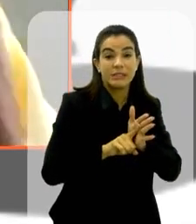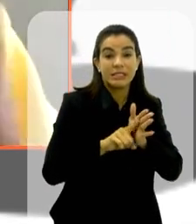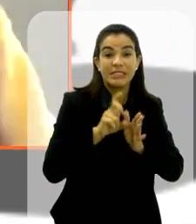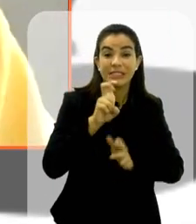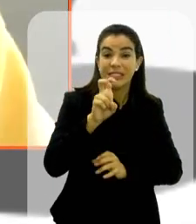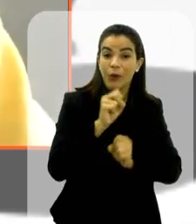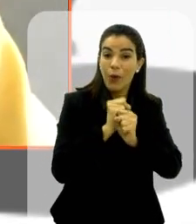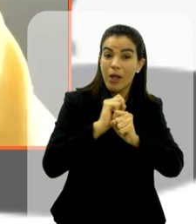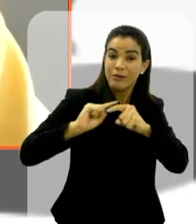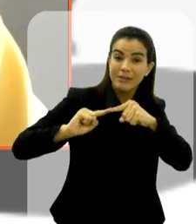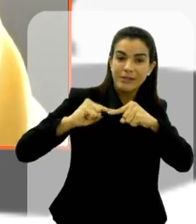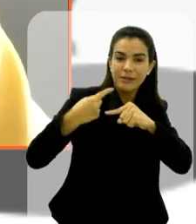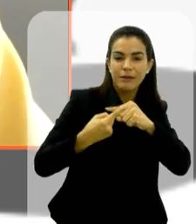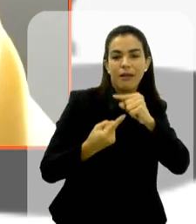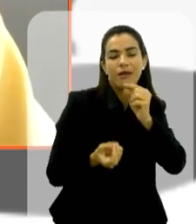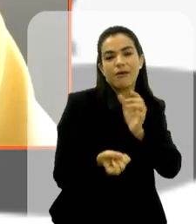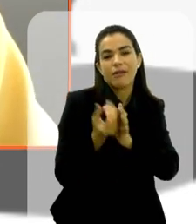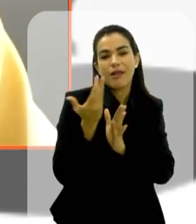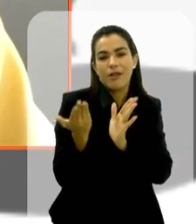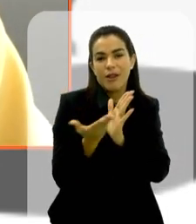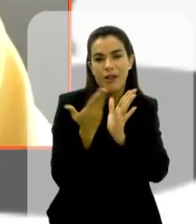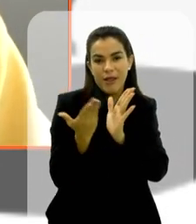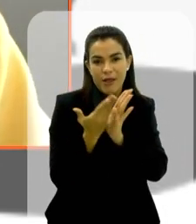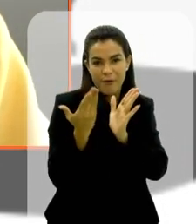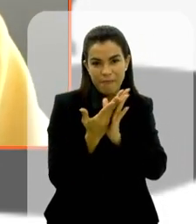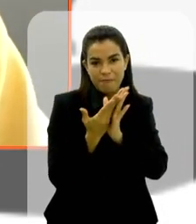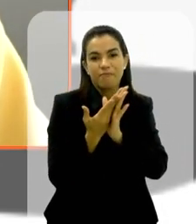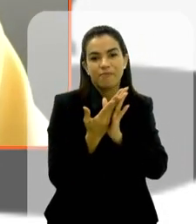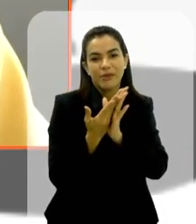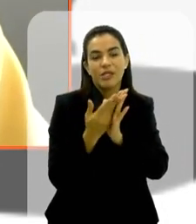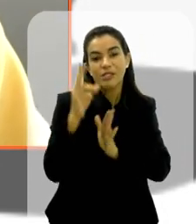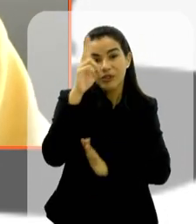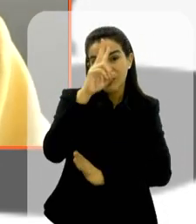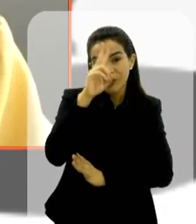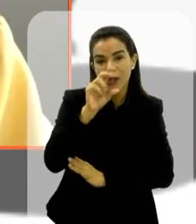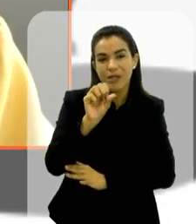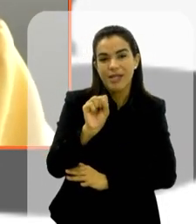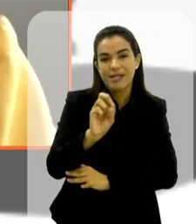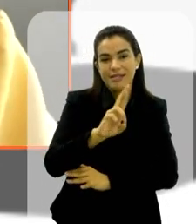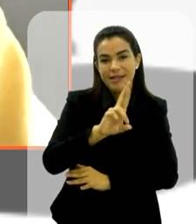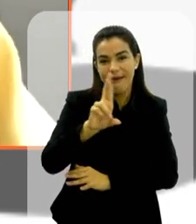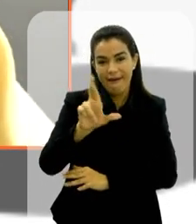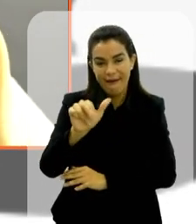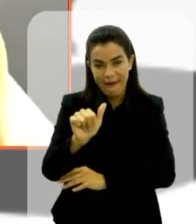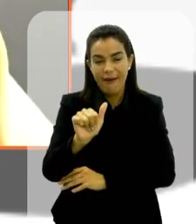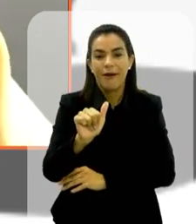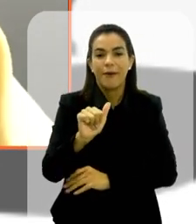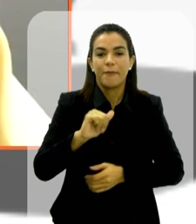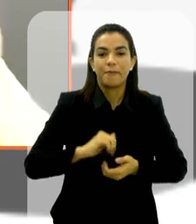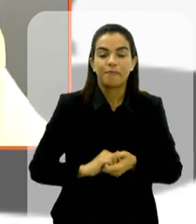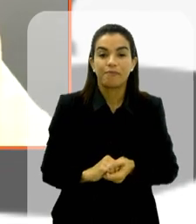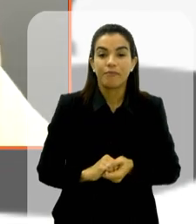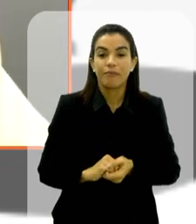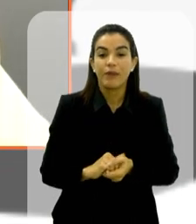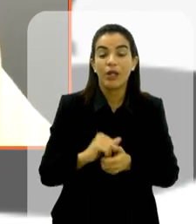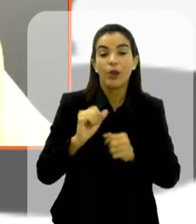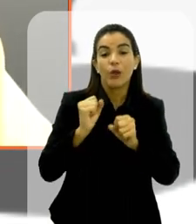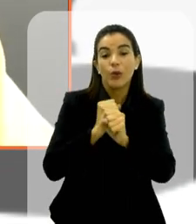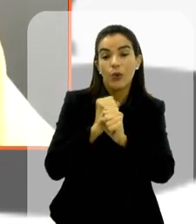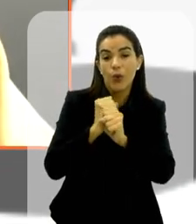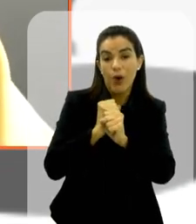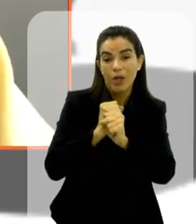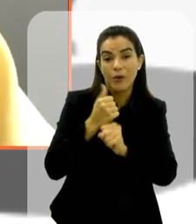5 anos, eu montei um livro chamado História da Serra, que eu lancei em 1998. Logo no ano